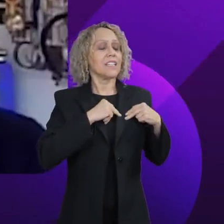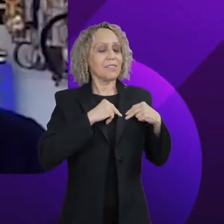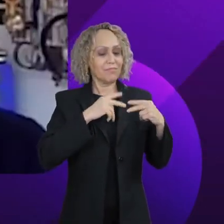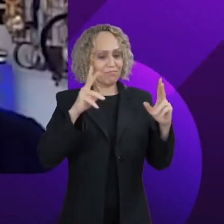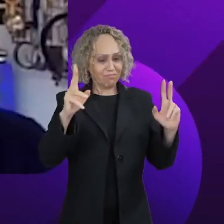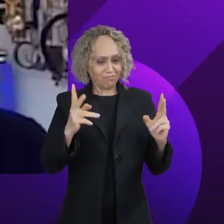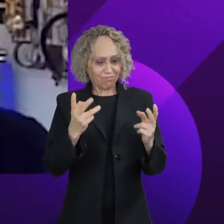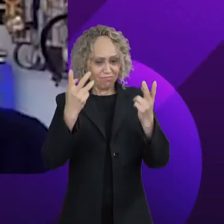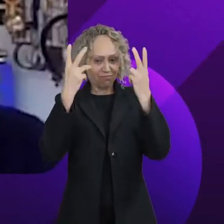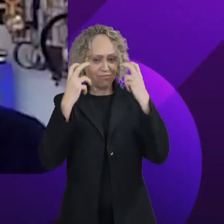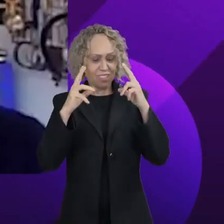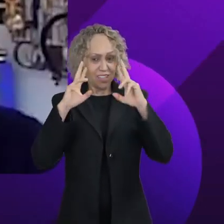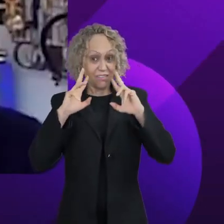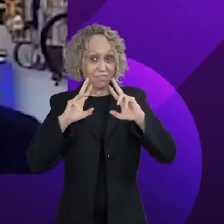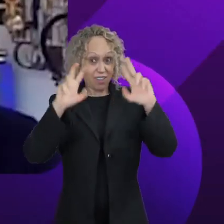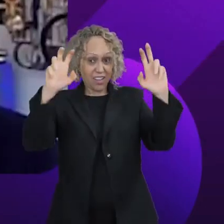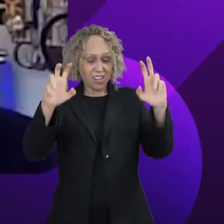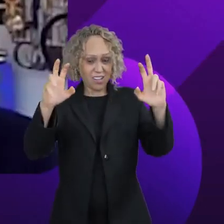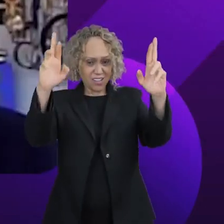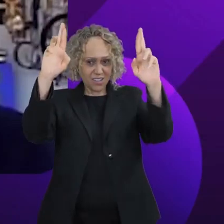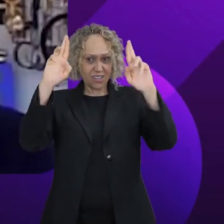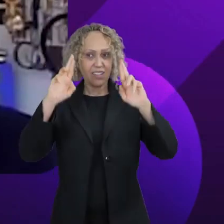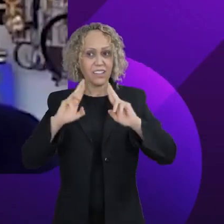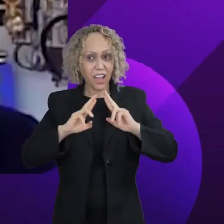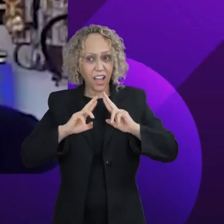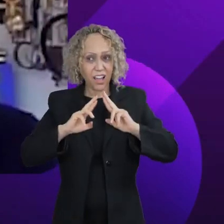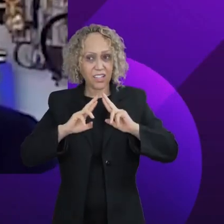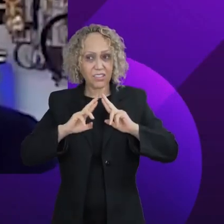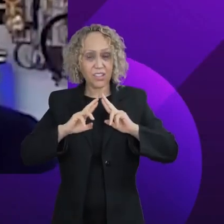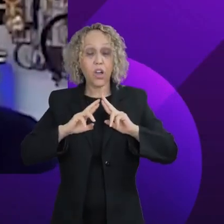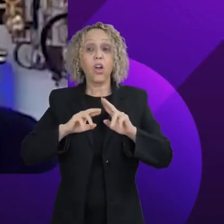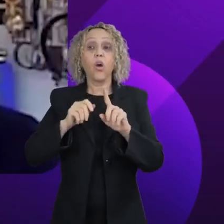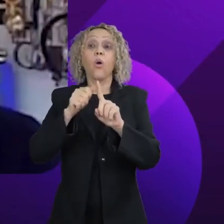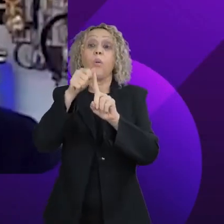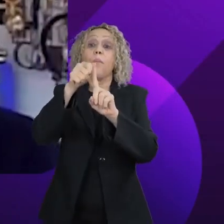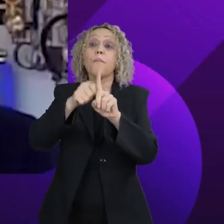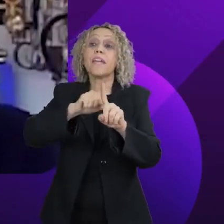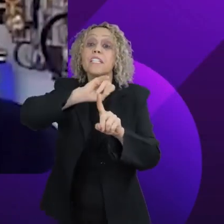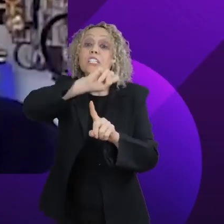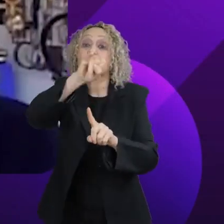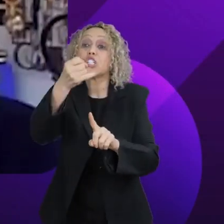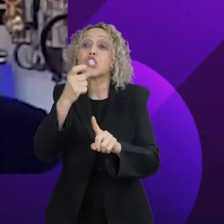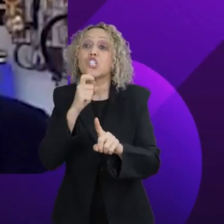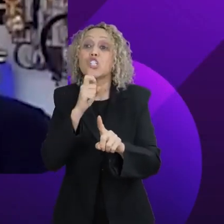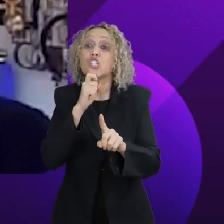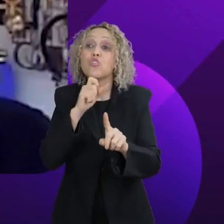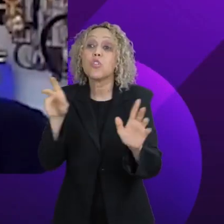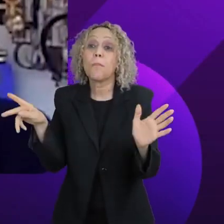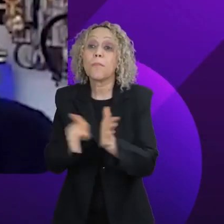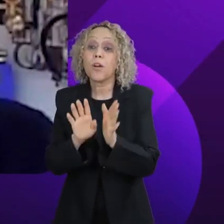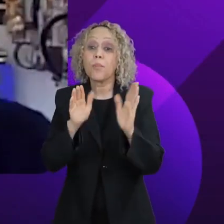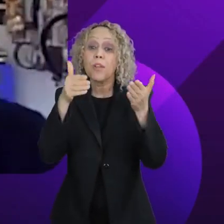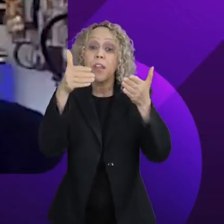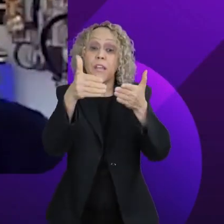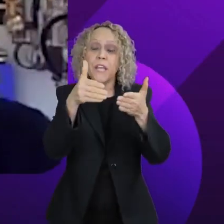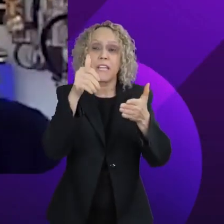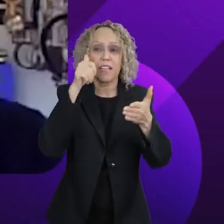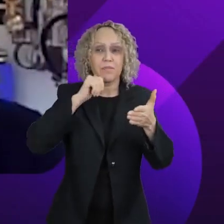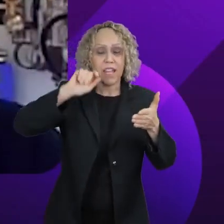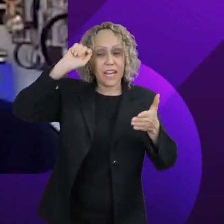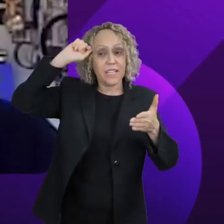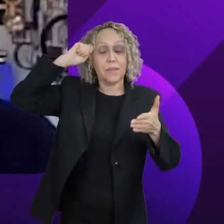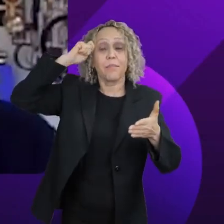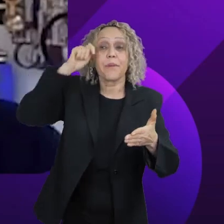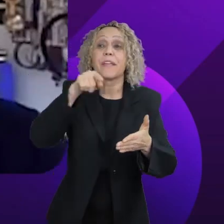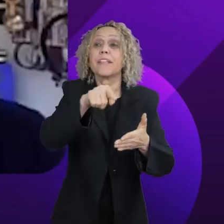das Pretas existe para nos estimular a isso. É uma janela, uma